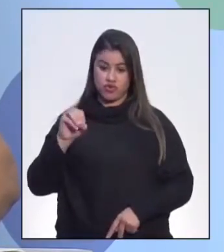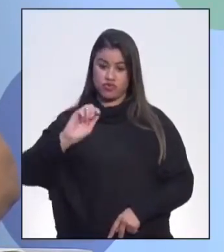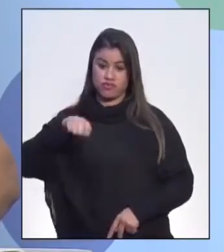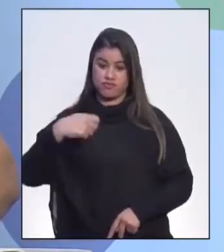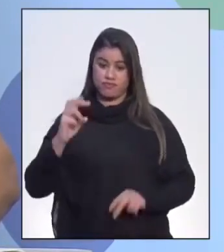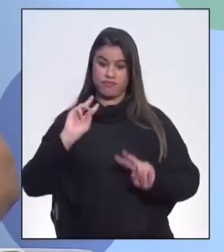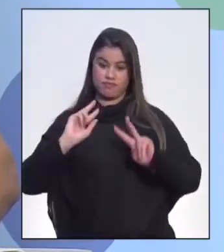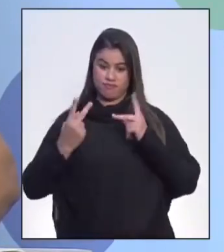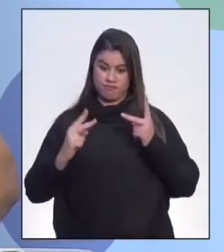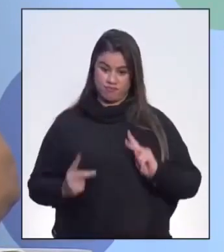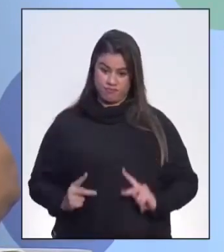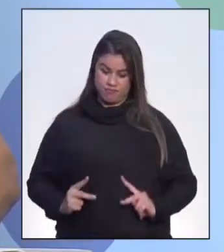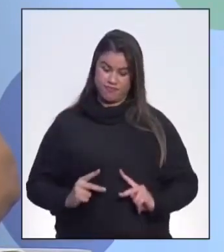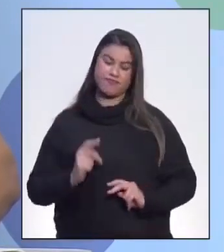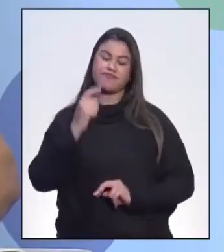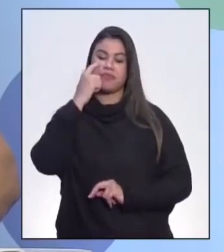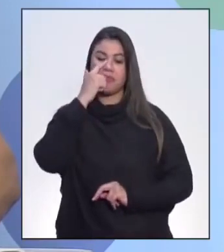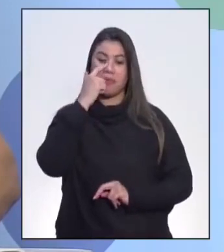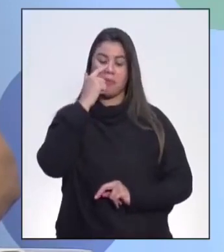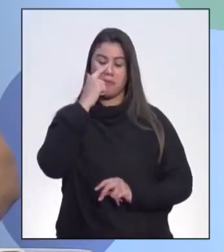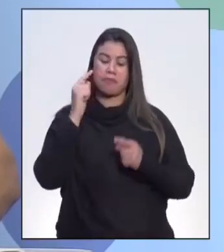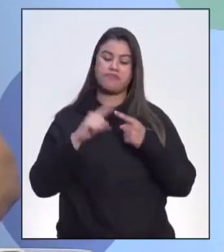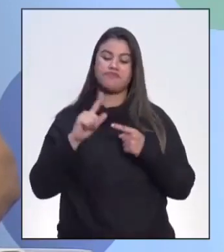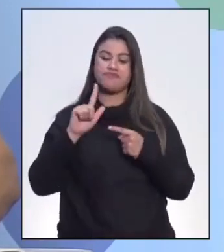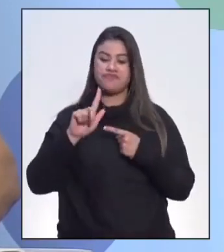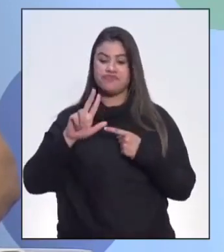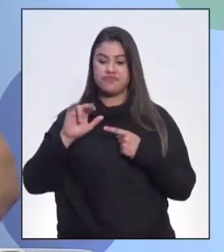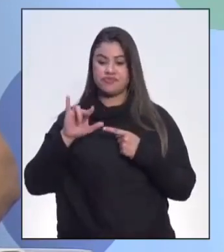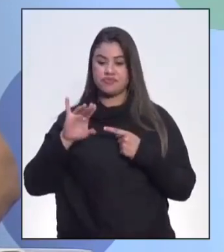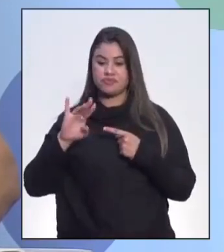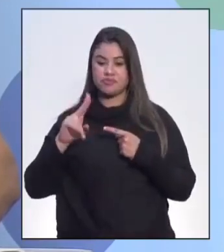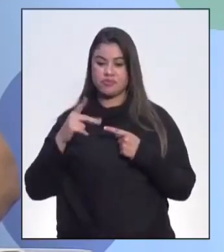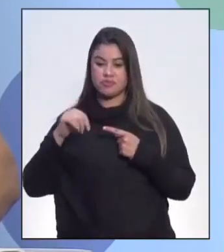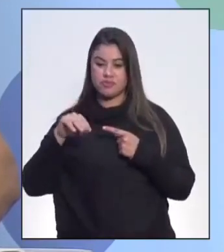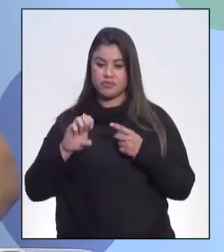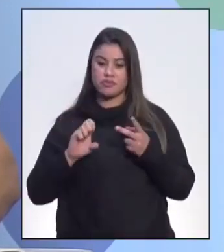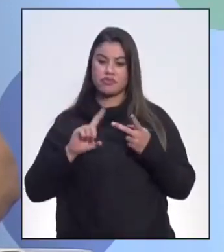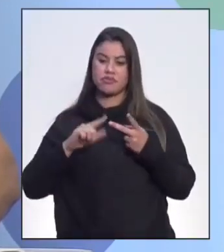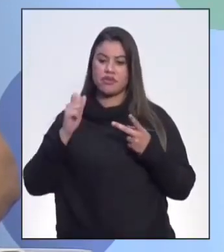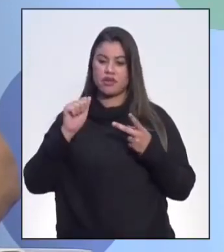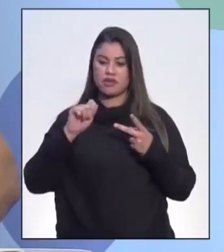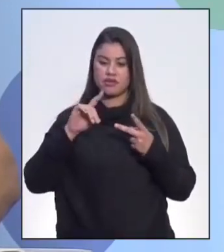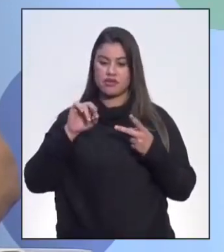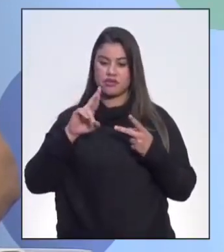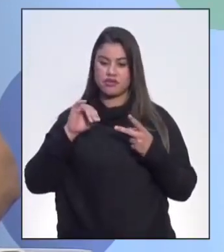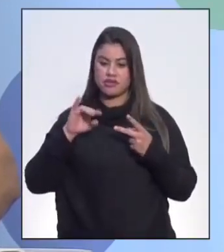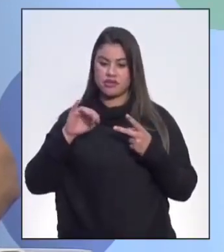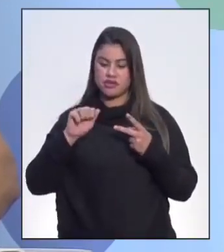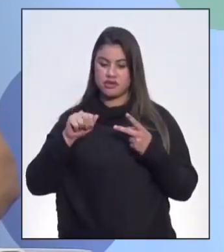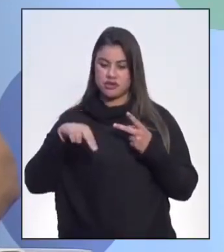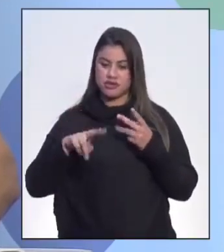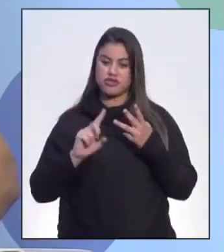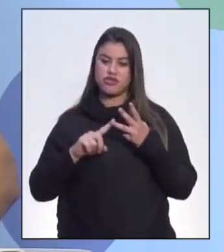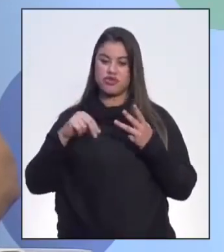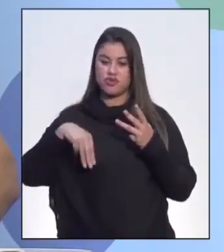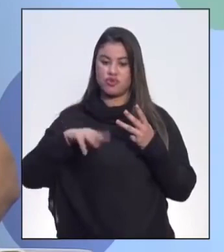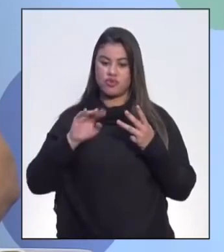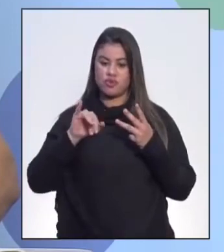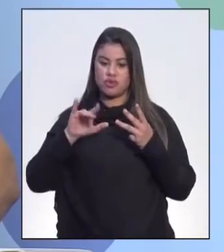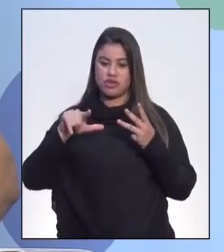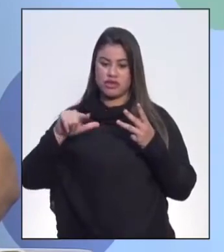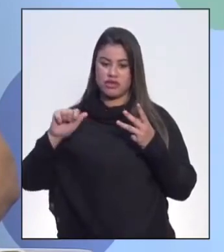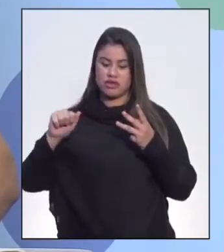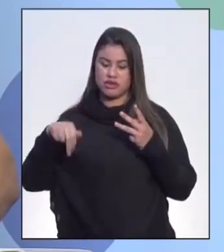vários aqui. Tem o Guilherme, tem a Adriane, William, Samara escreveu que